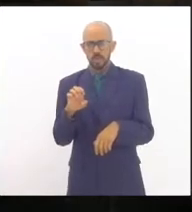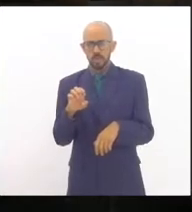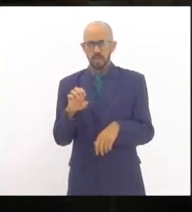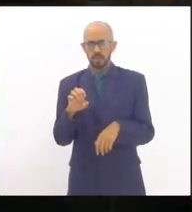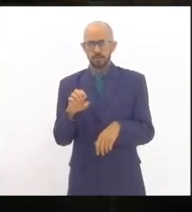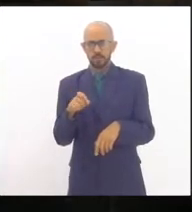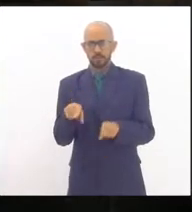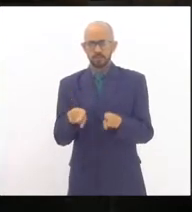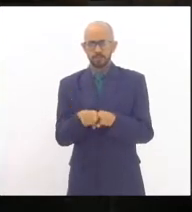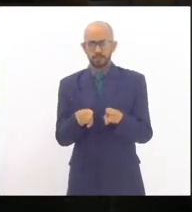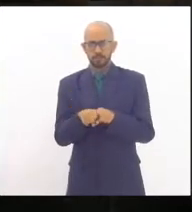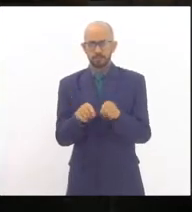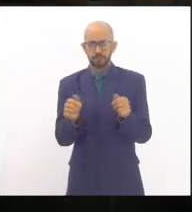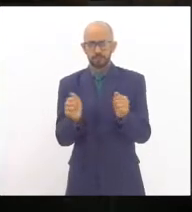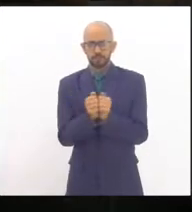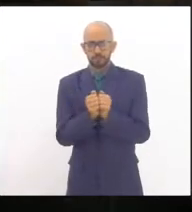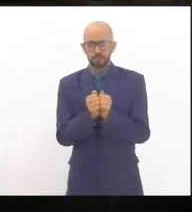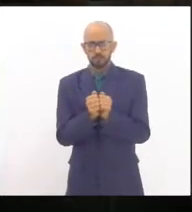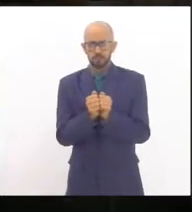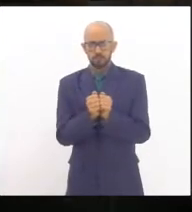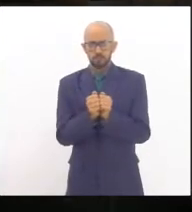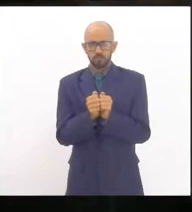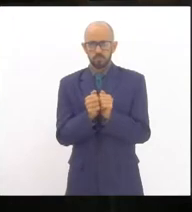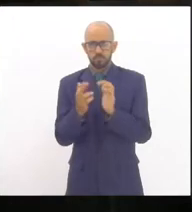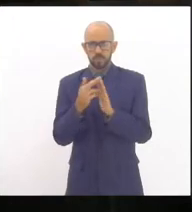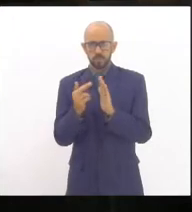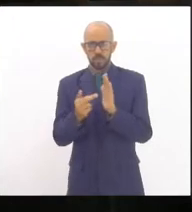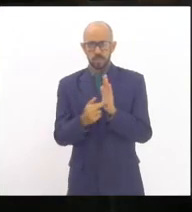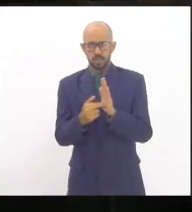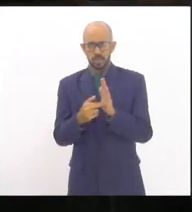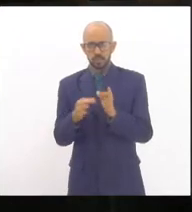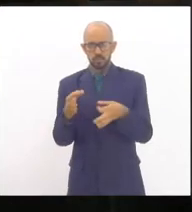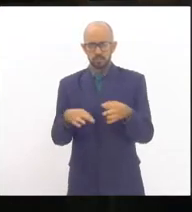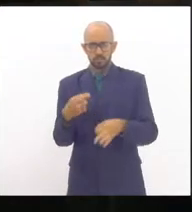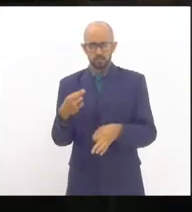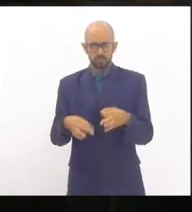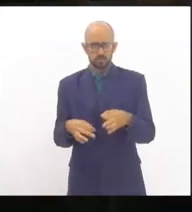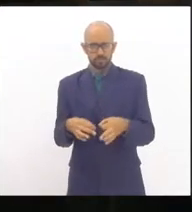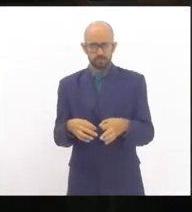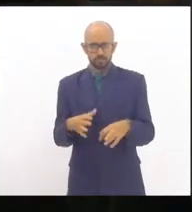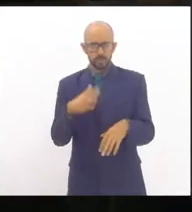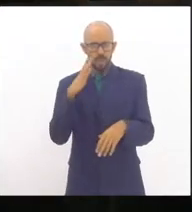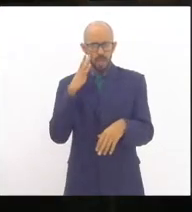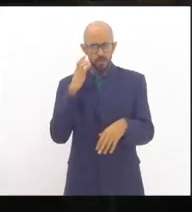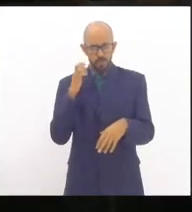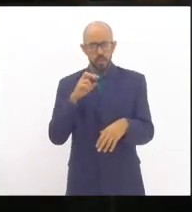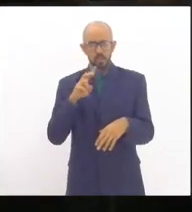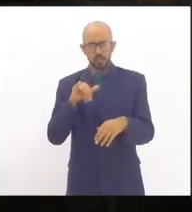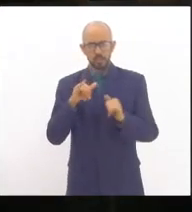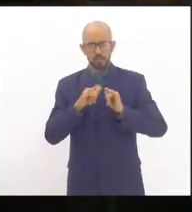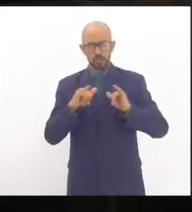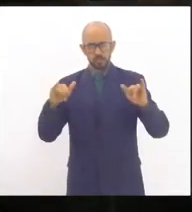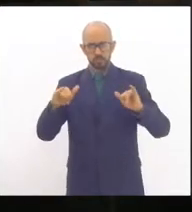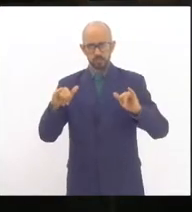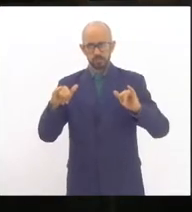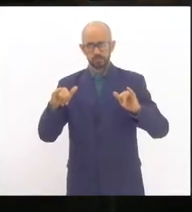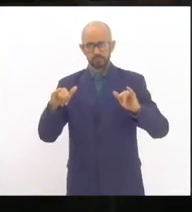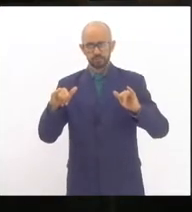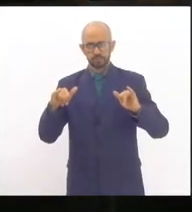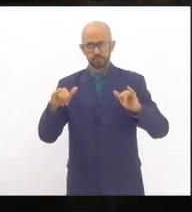consoante as normas jurídicas amanhã será publicada